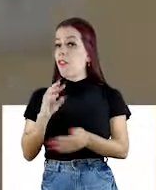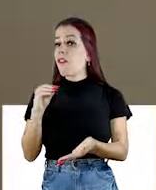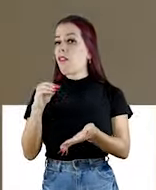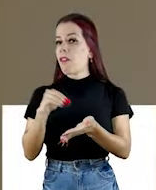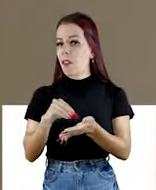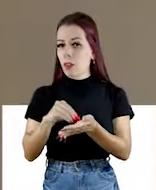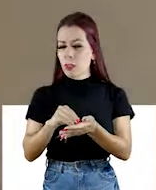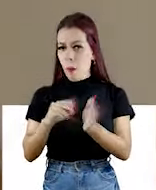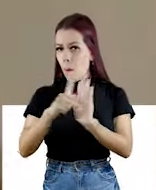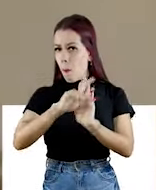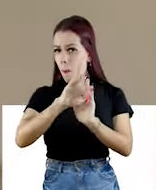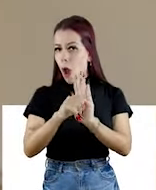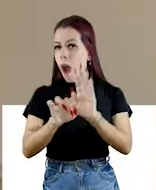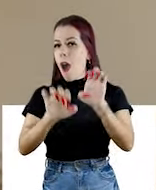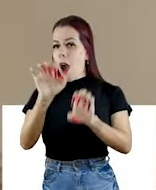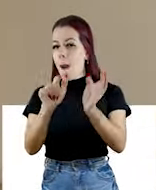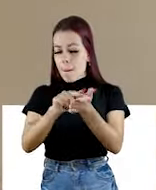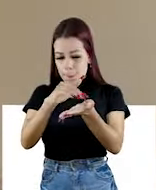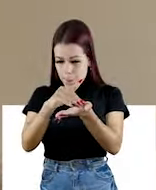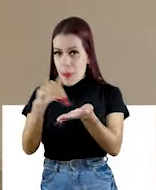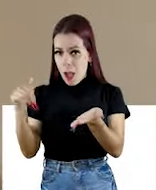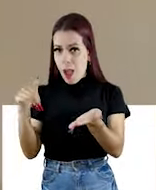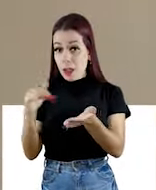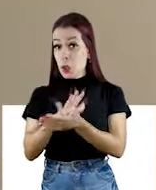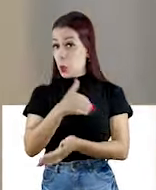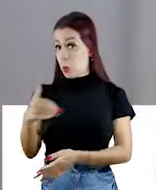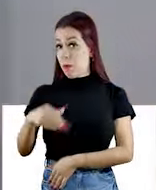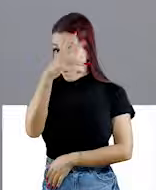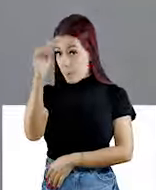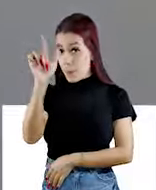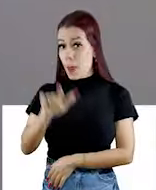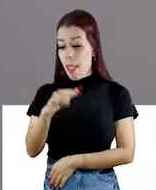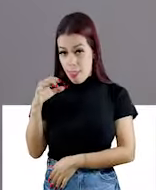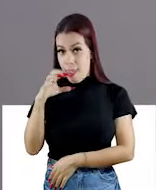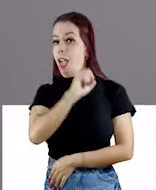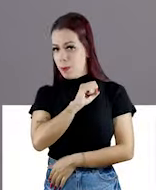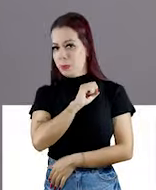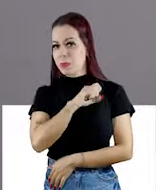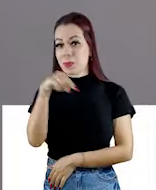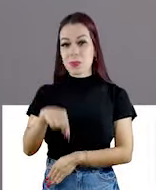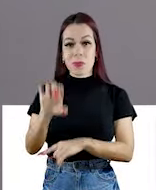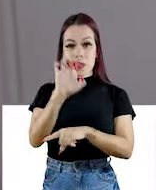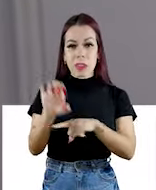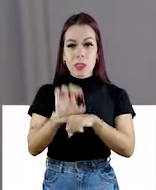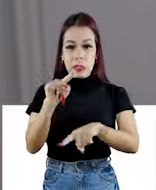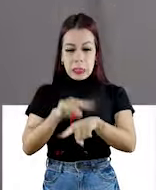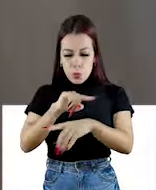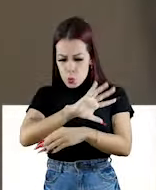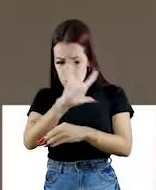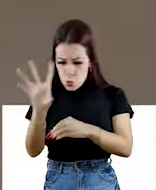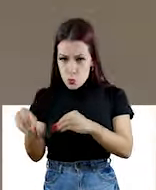Quanto tempo falta para tirar o seu projeto empresarial do papel? No que depender do governo de Mato Grosso do Sul será rápido. Aqui no estado, o